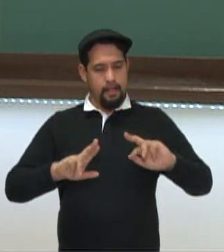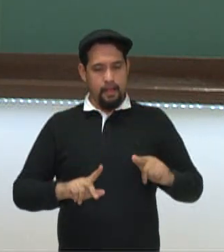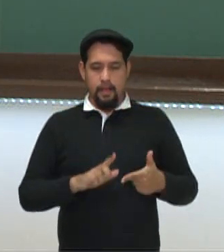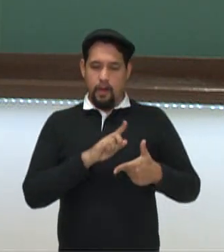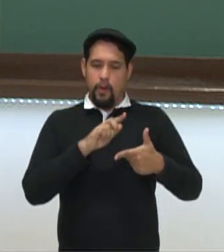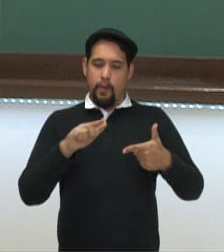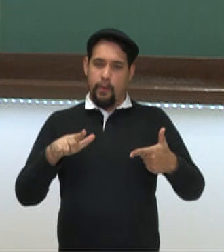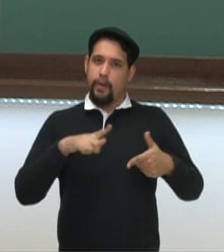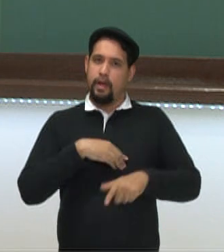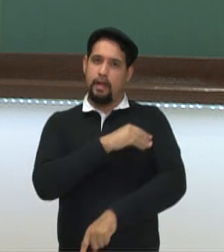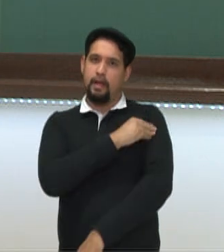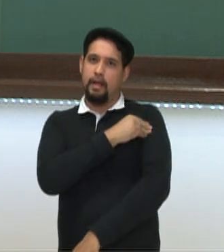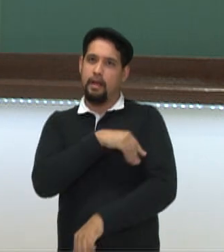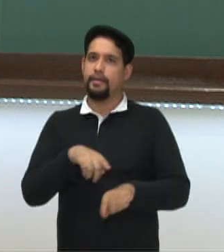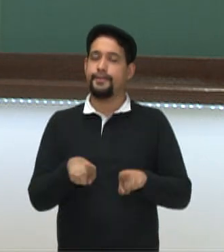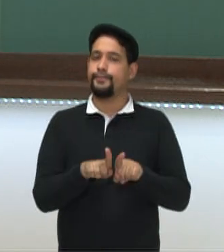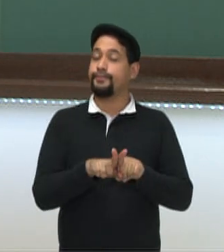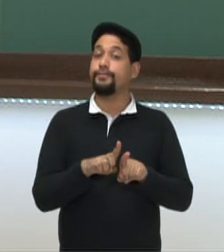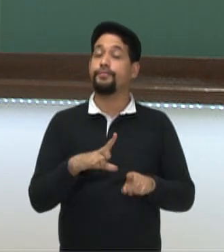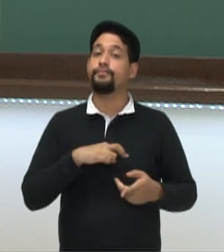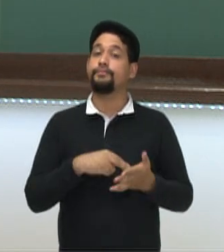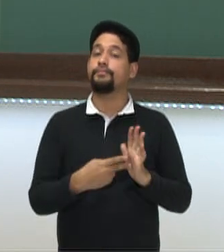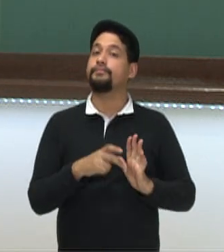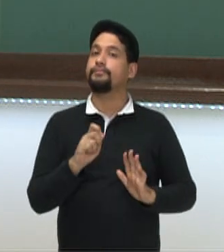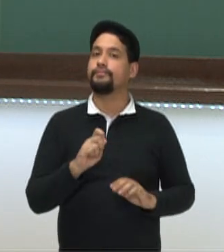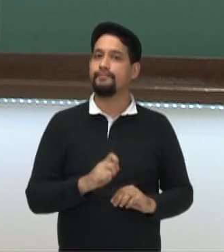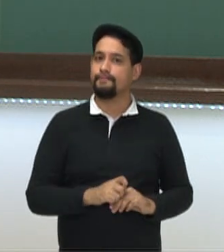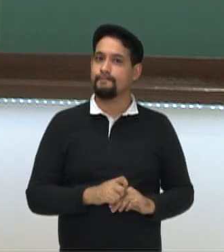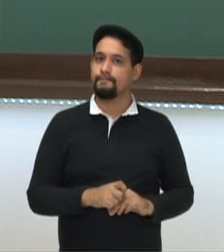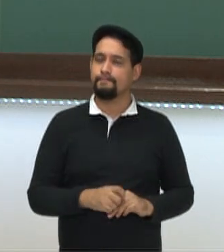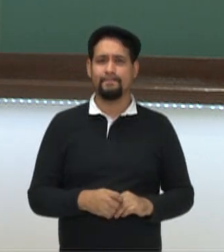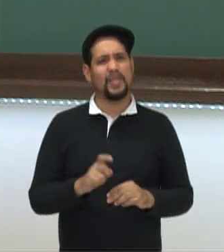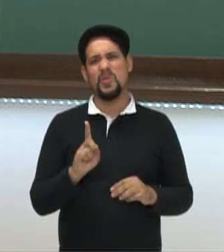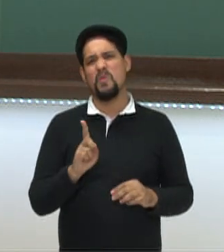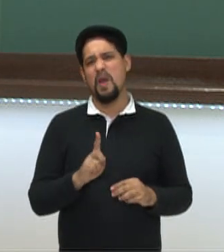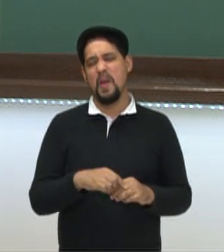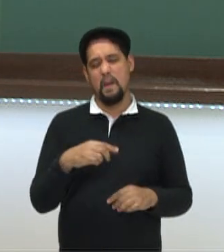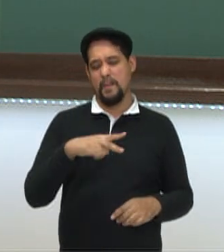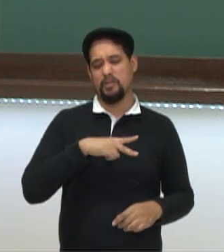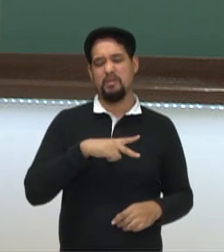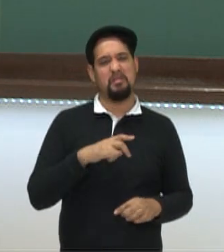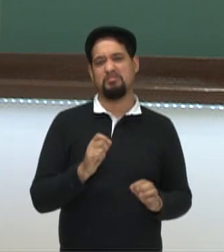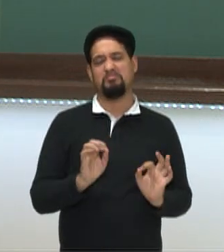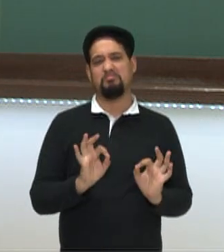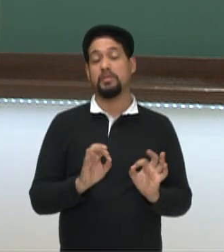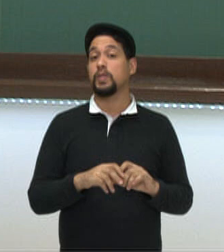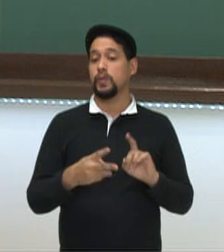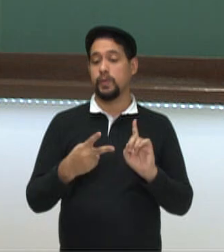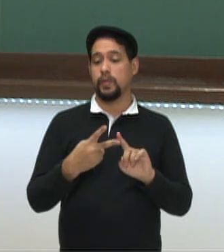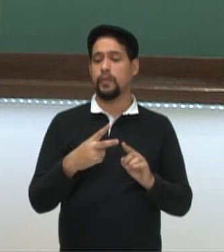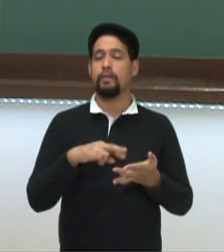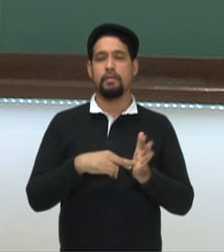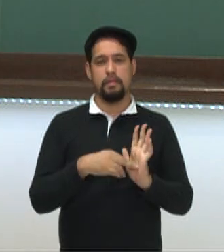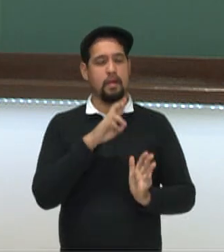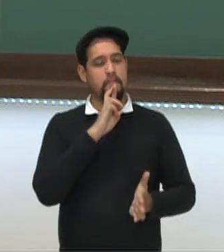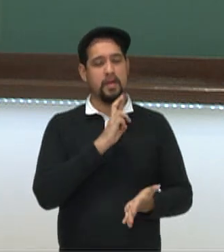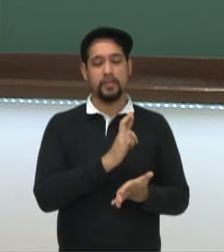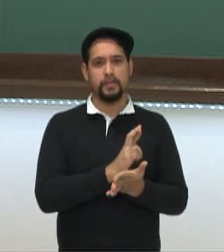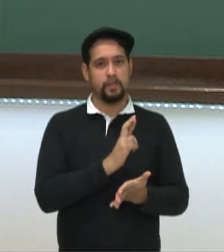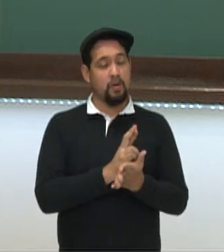de álcool, já o segundo item não é tão pessoal assim. O segundo item tem uma